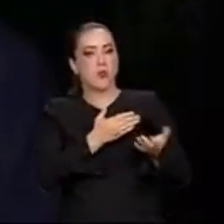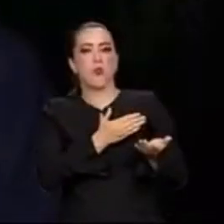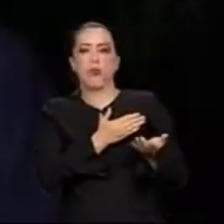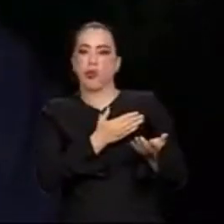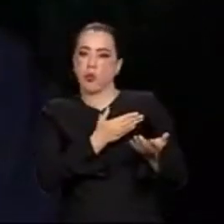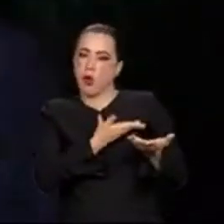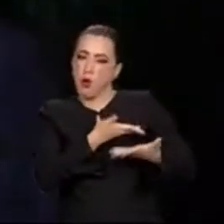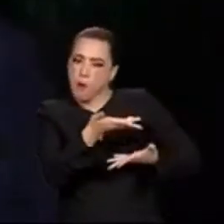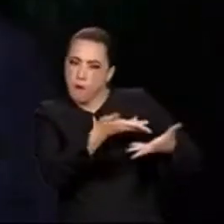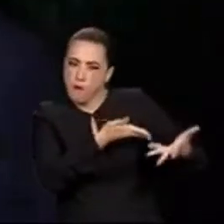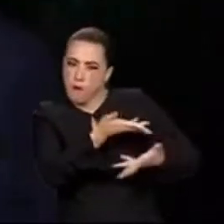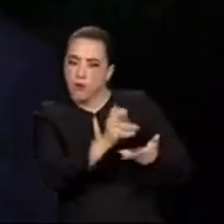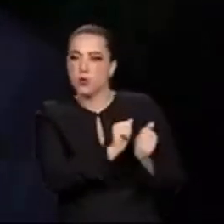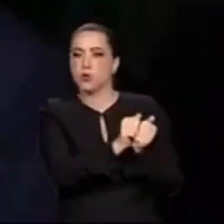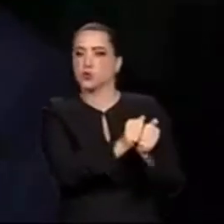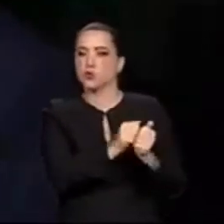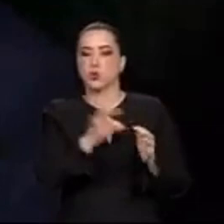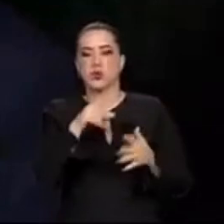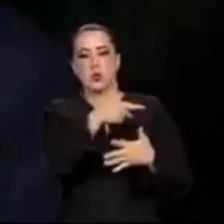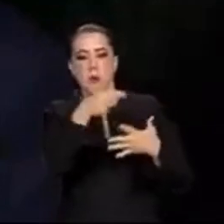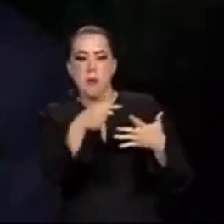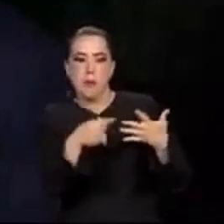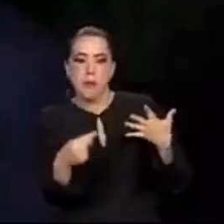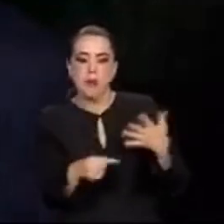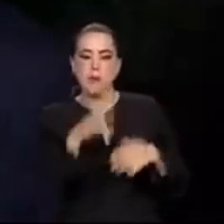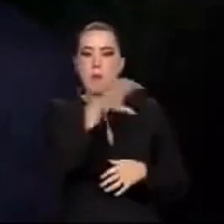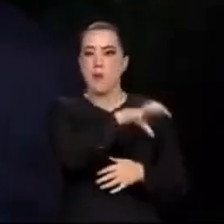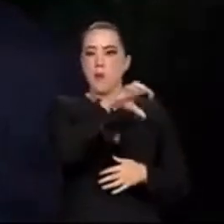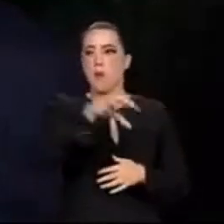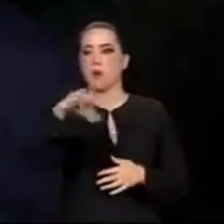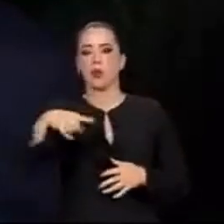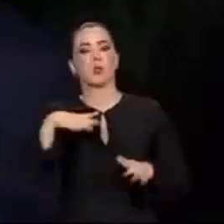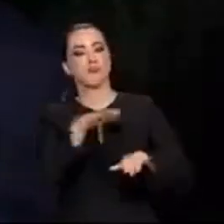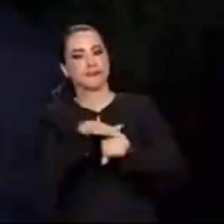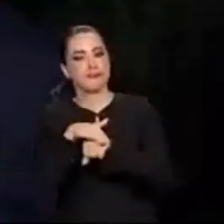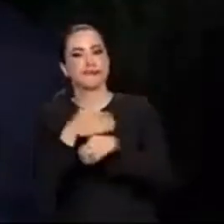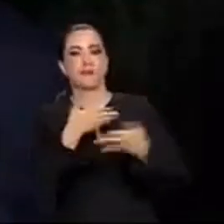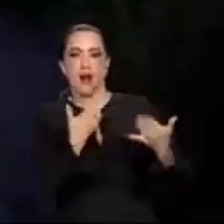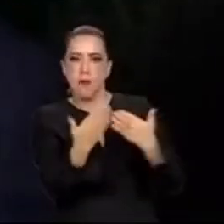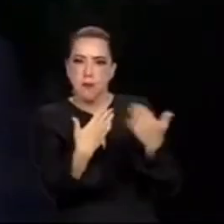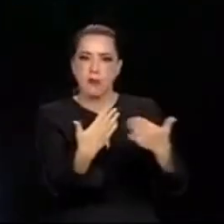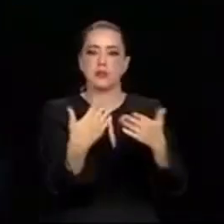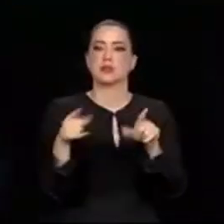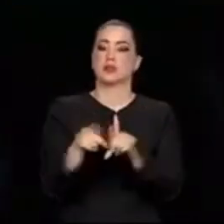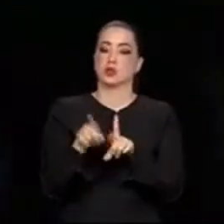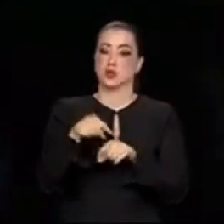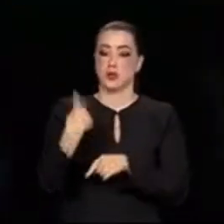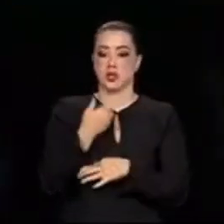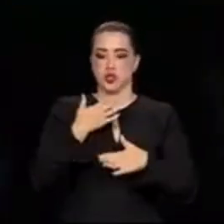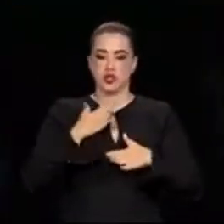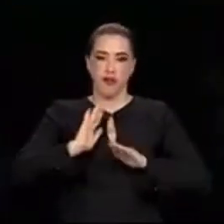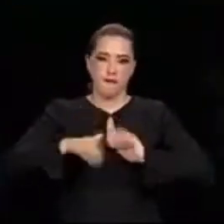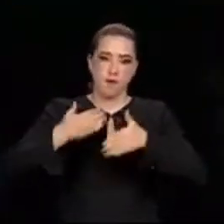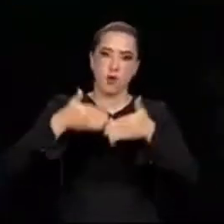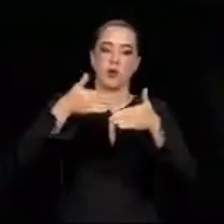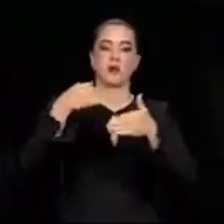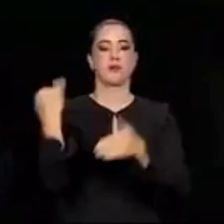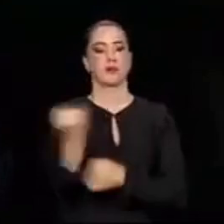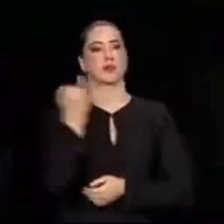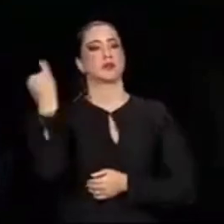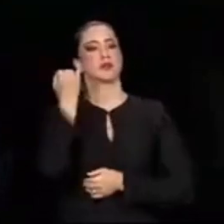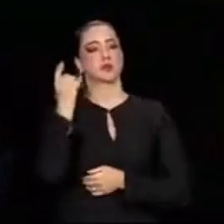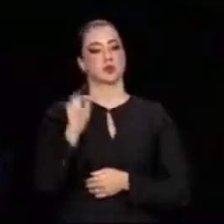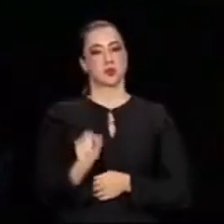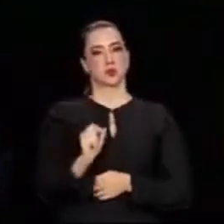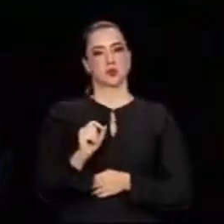conversando em todas as áreas para que a gente possa ter uma evolução muito muito importante